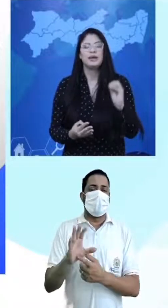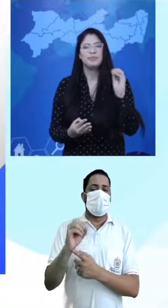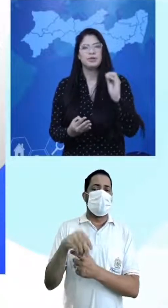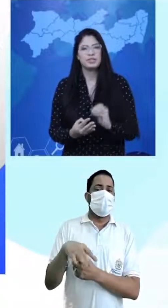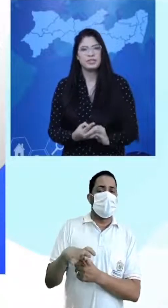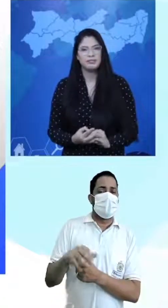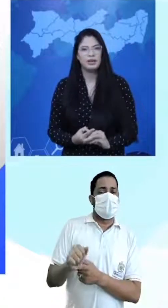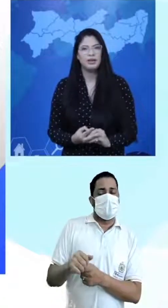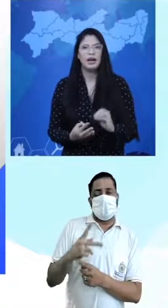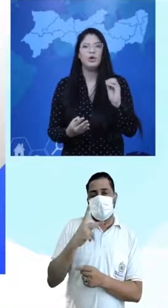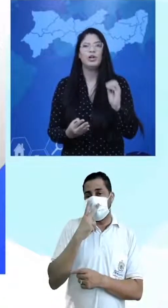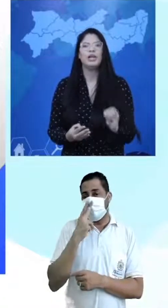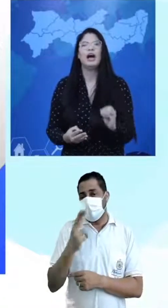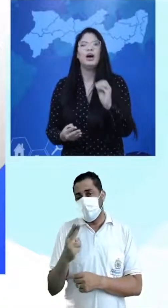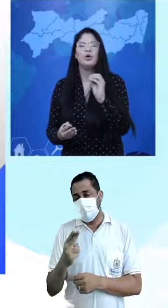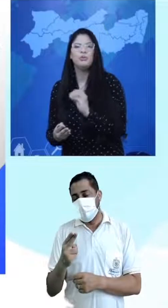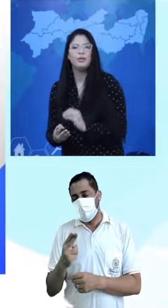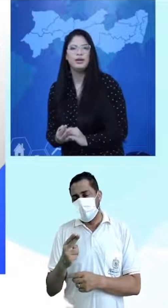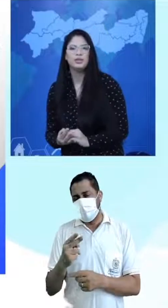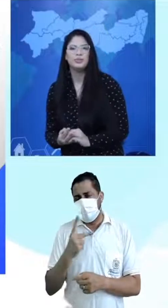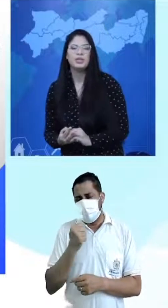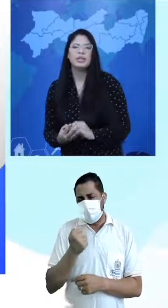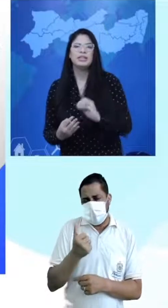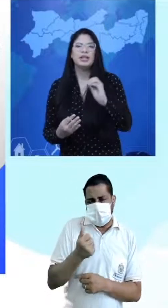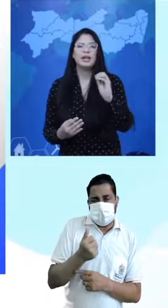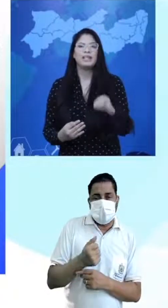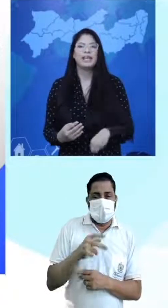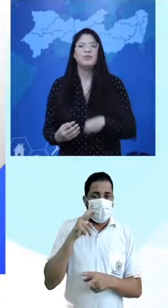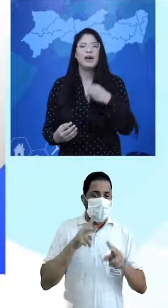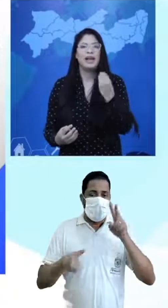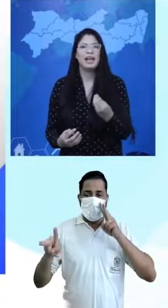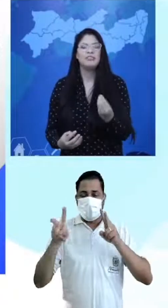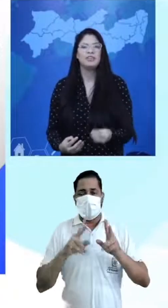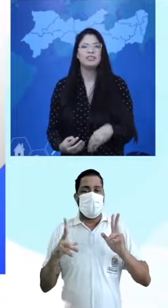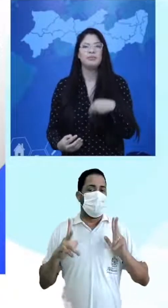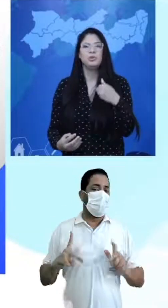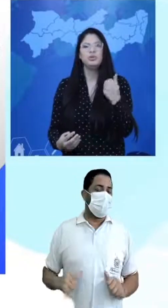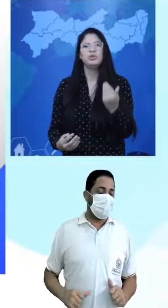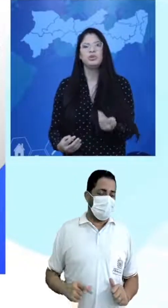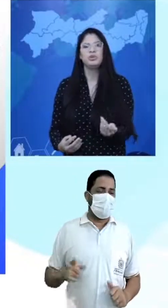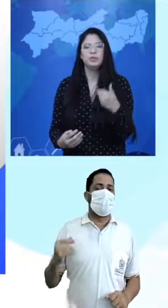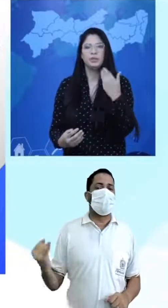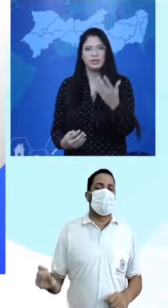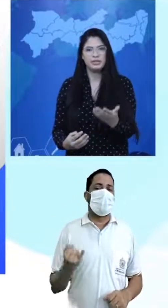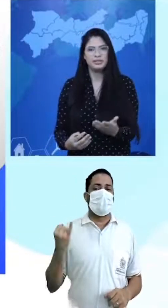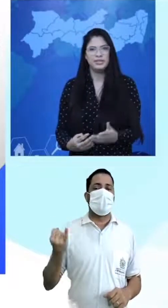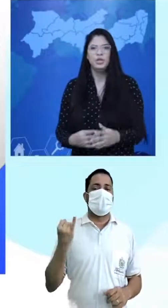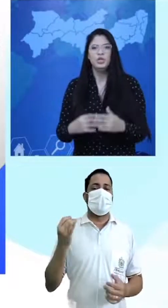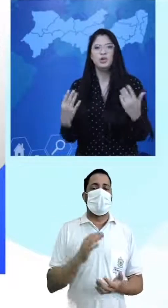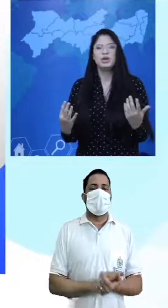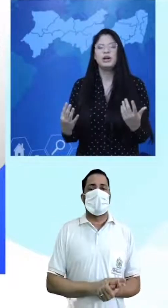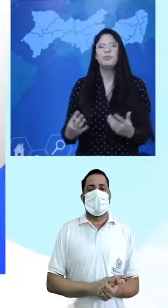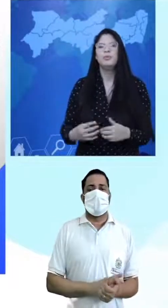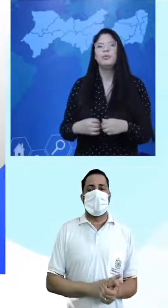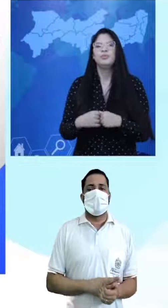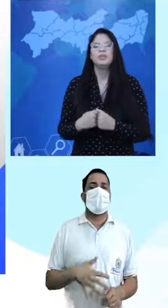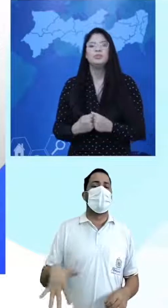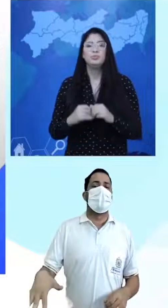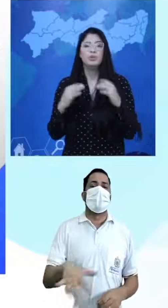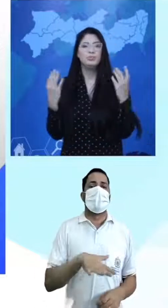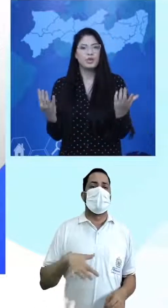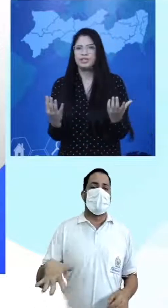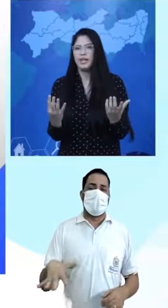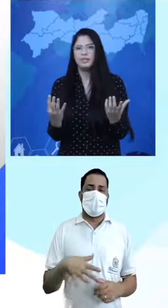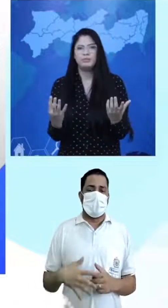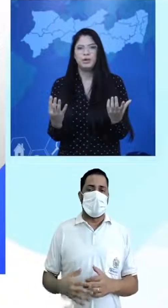se aproxima ao olhar humano. Então, ela tem uma relevância muito grande no campo